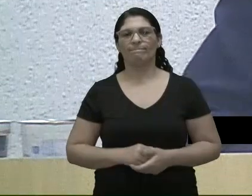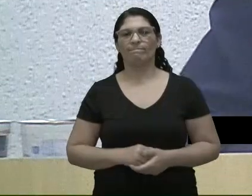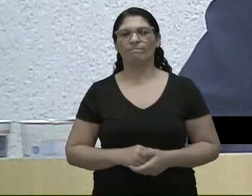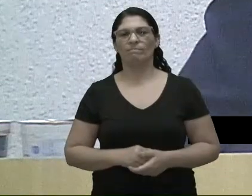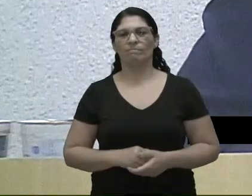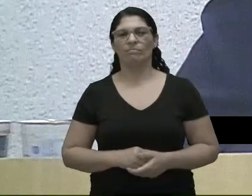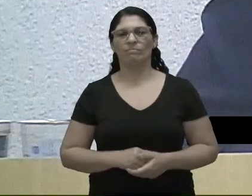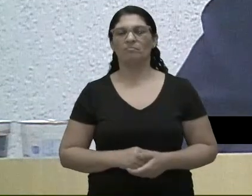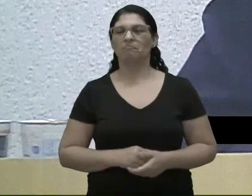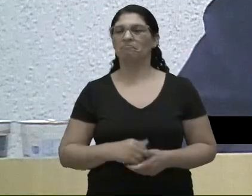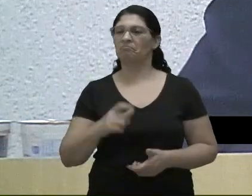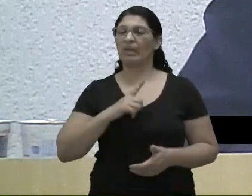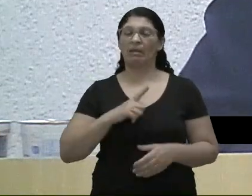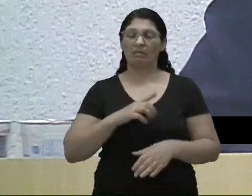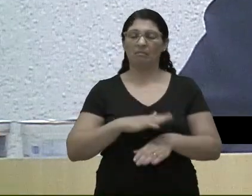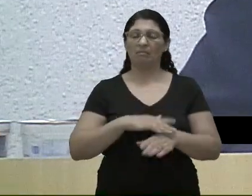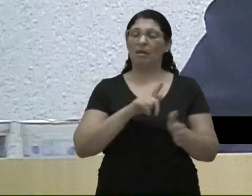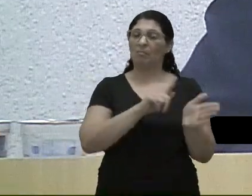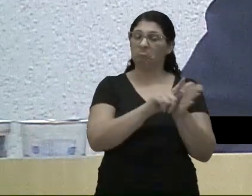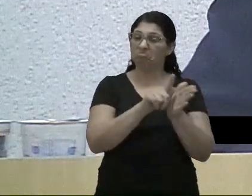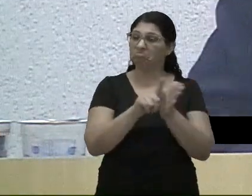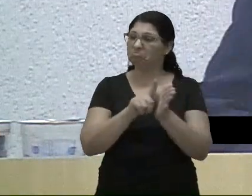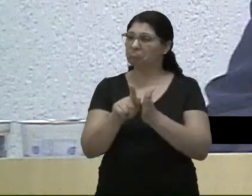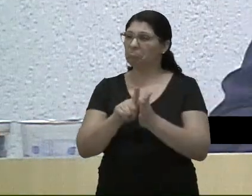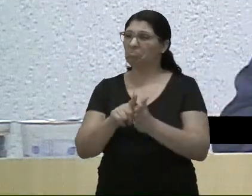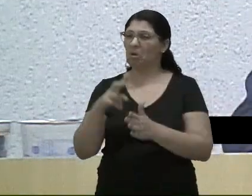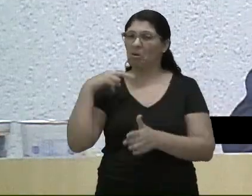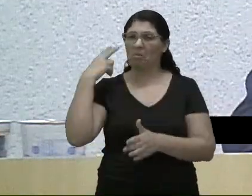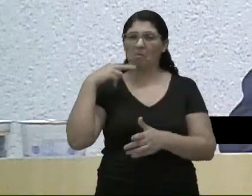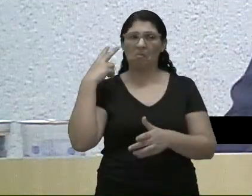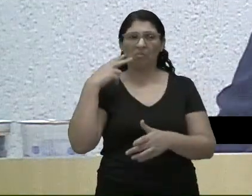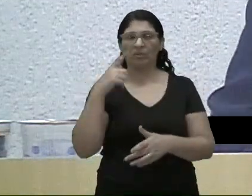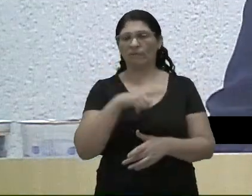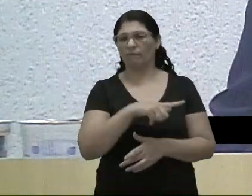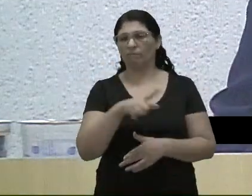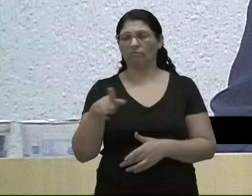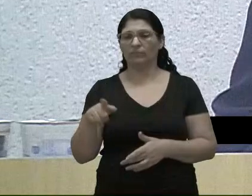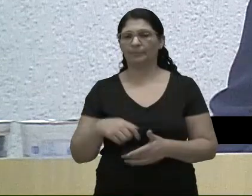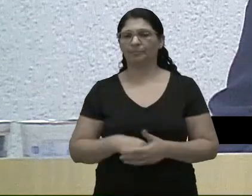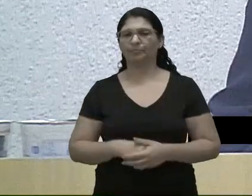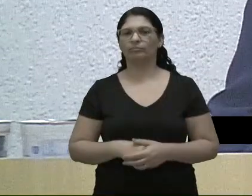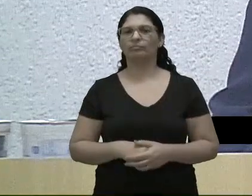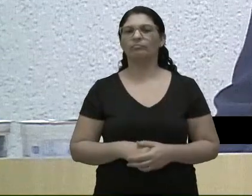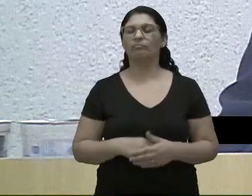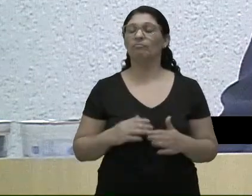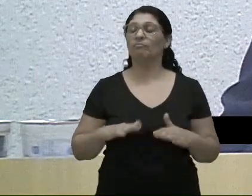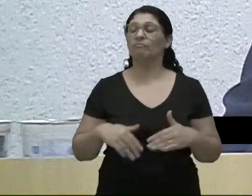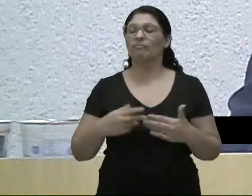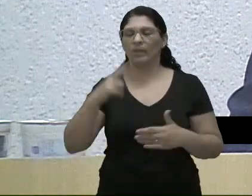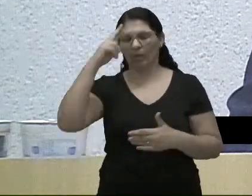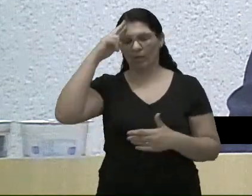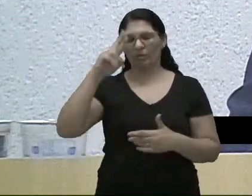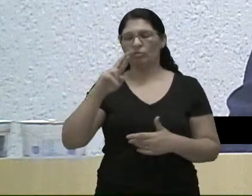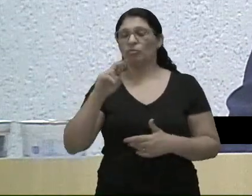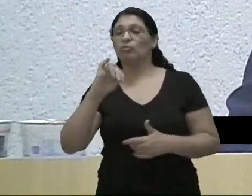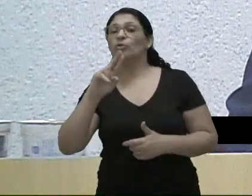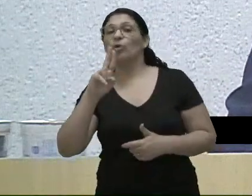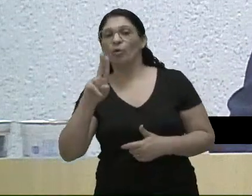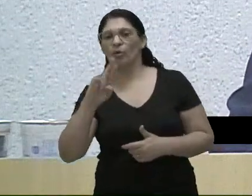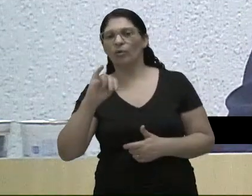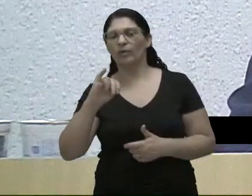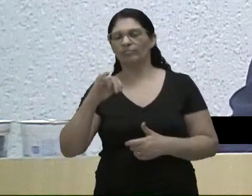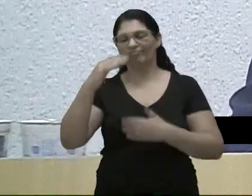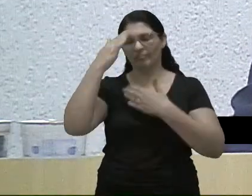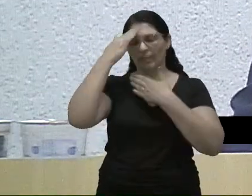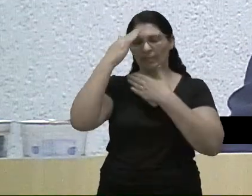Bom, tem mais alguma coisa a perguntar? O Serginho, vereadora Vivi, Bob. Então, Sr. Rui, de forma satisfatória, agradeço a